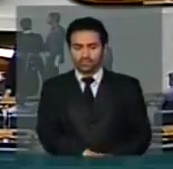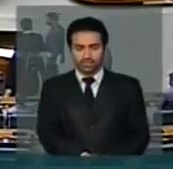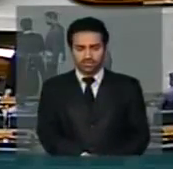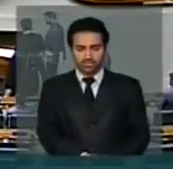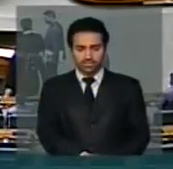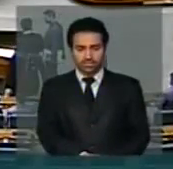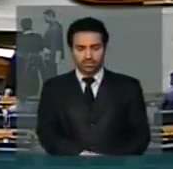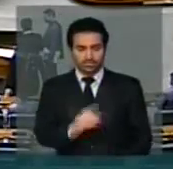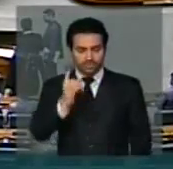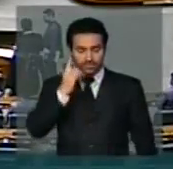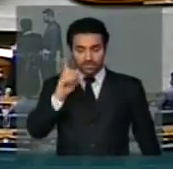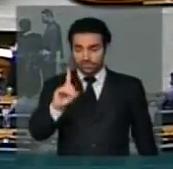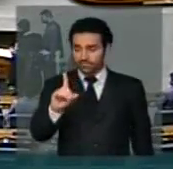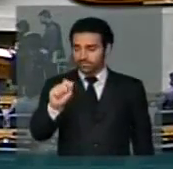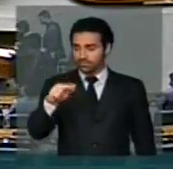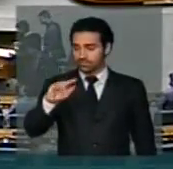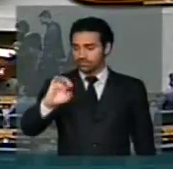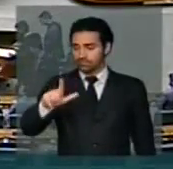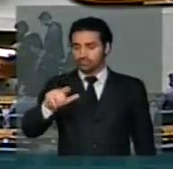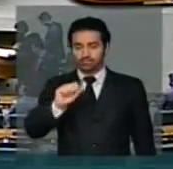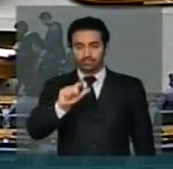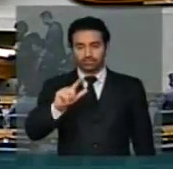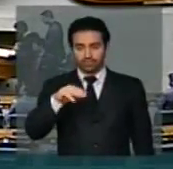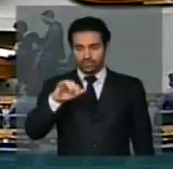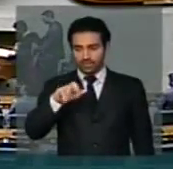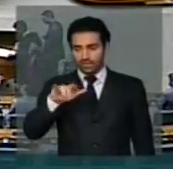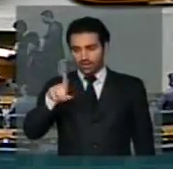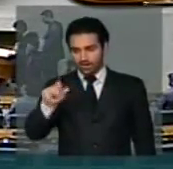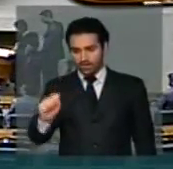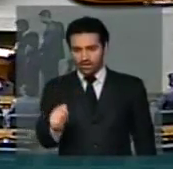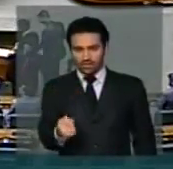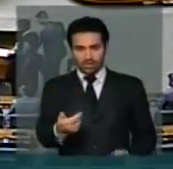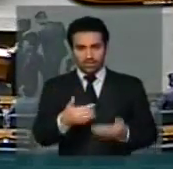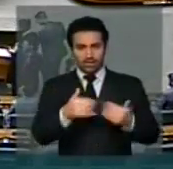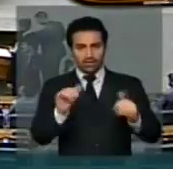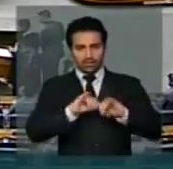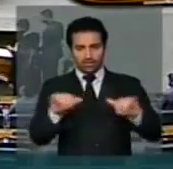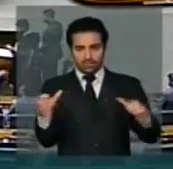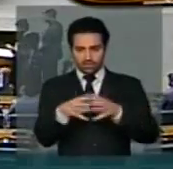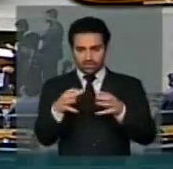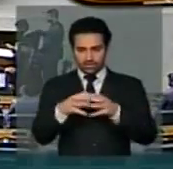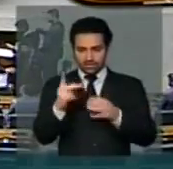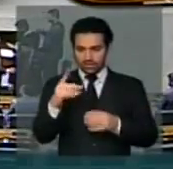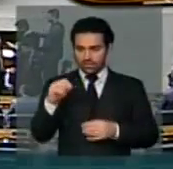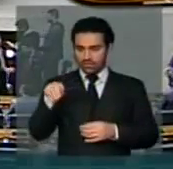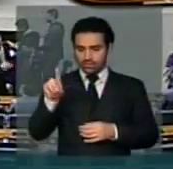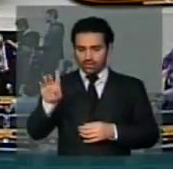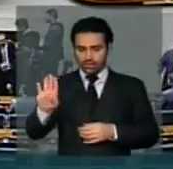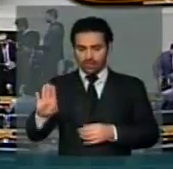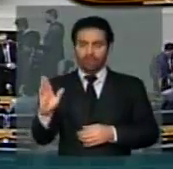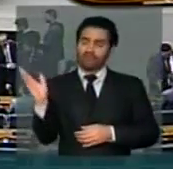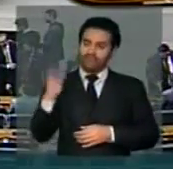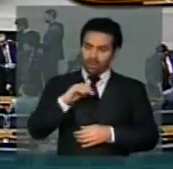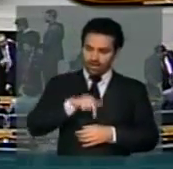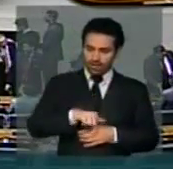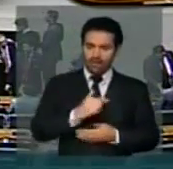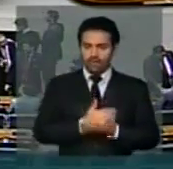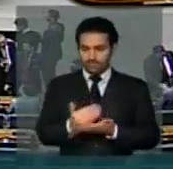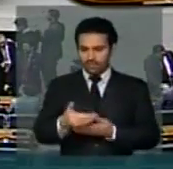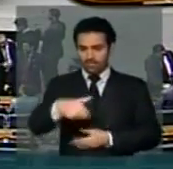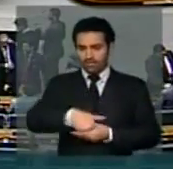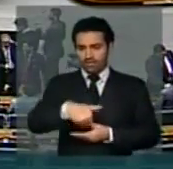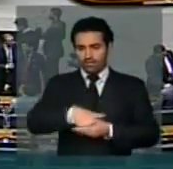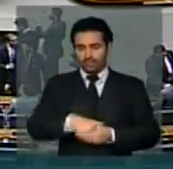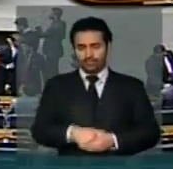deputado Daniel Almeida. Senhor presidente, só fazer uma convocação aos membros do PMDB que venham ao plenário, que nós vamos iniciar a ordem